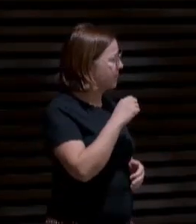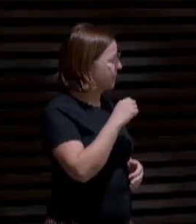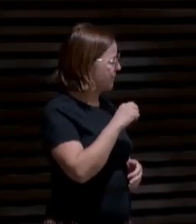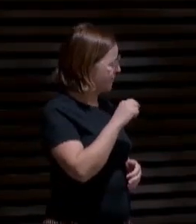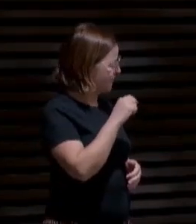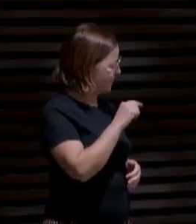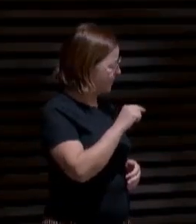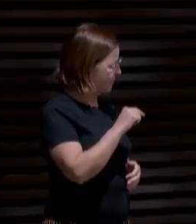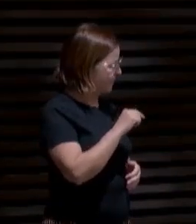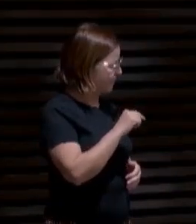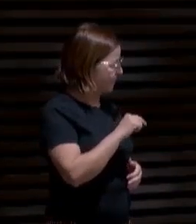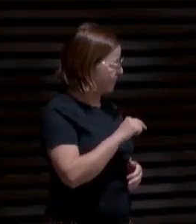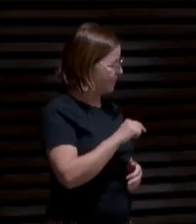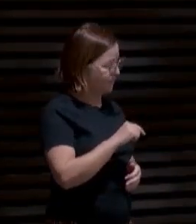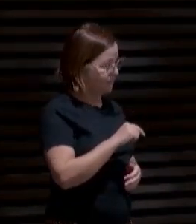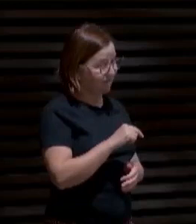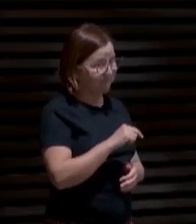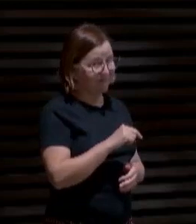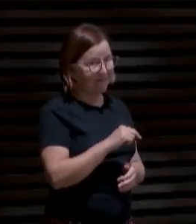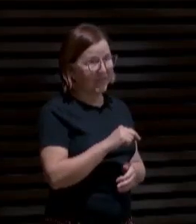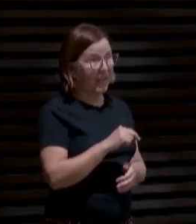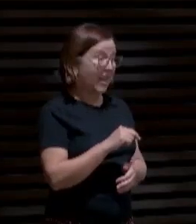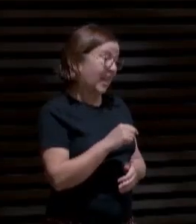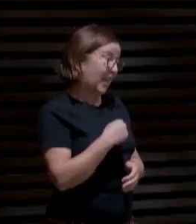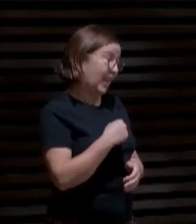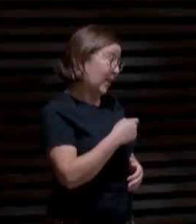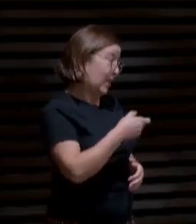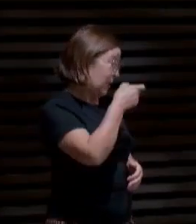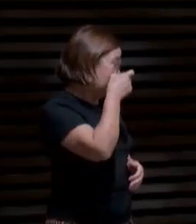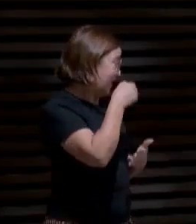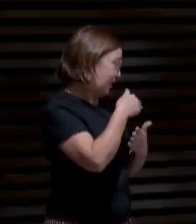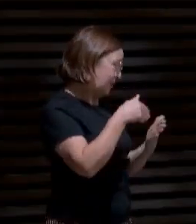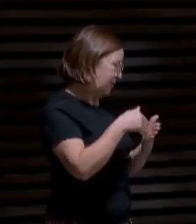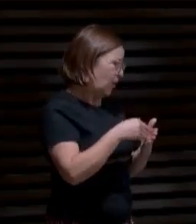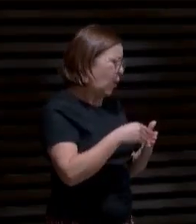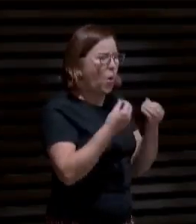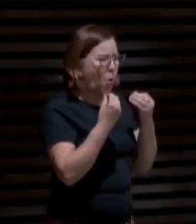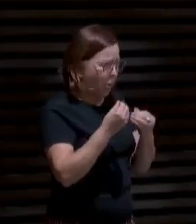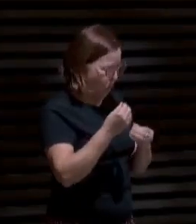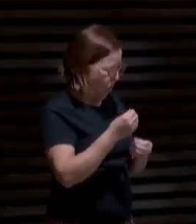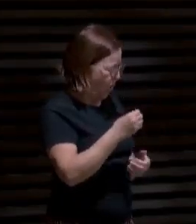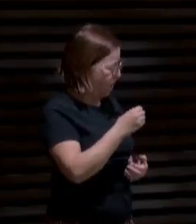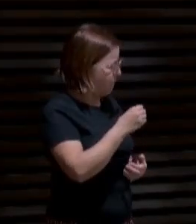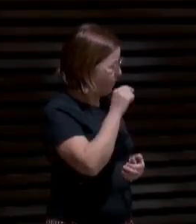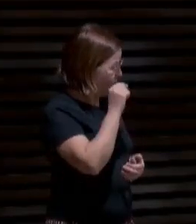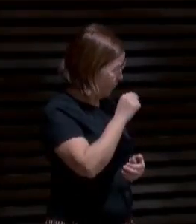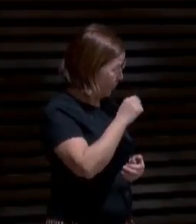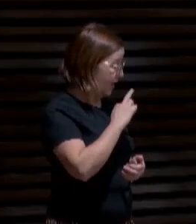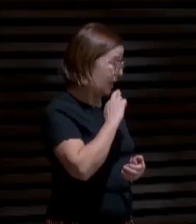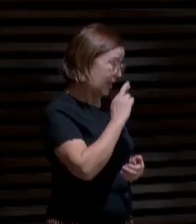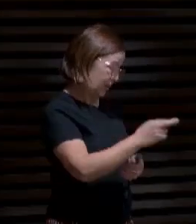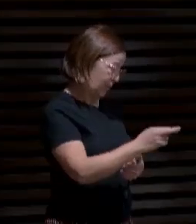não pude deixar de prestar atenção. Como é que o senhor responde a mesma pergunta com